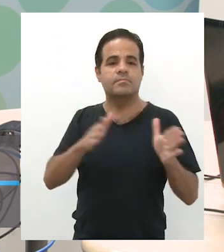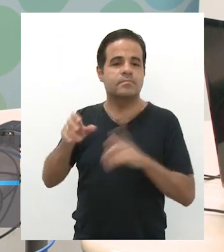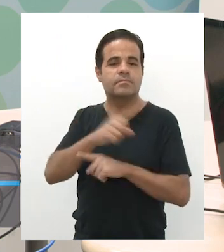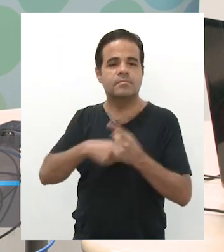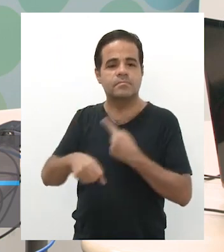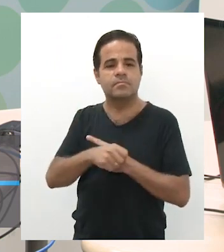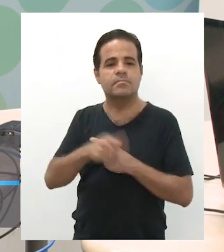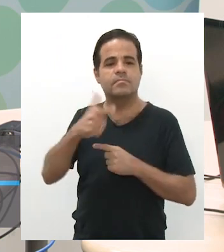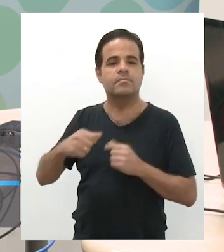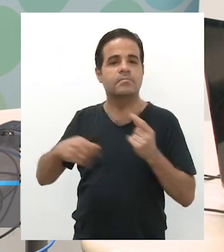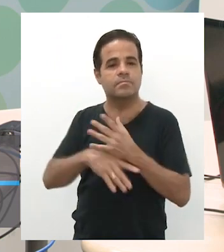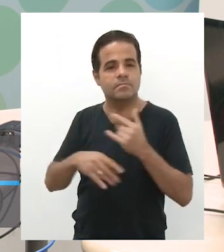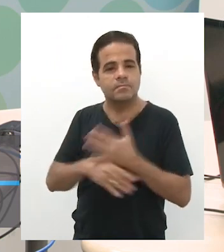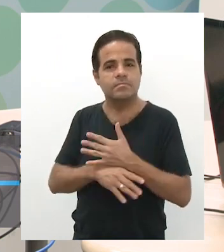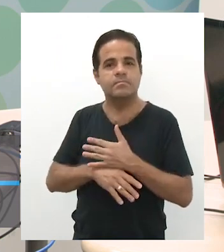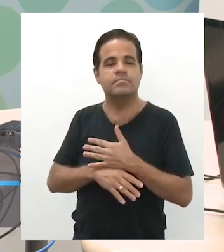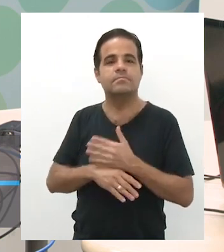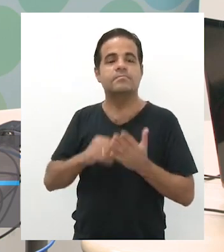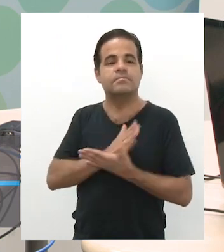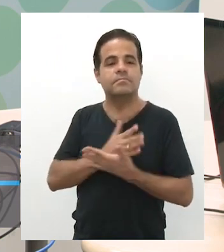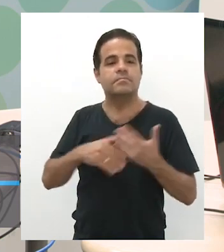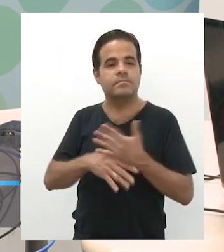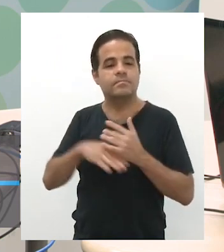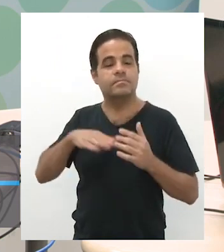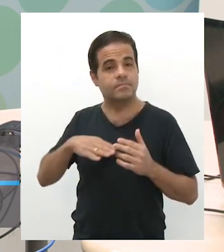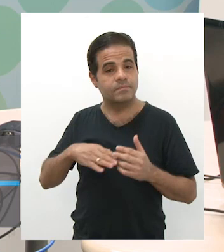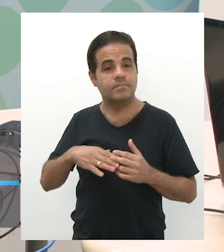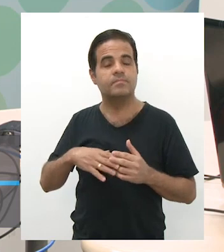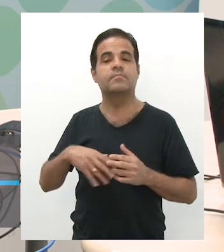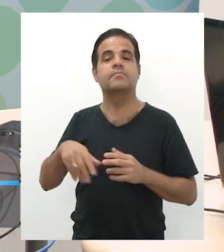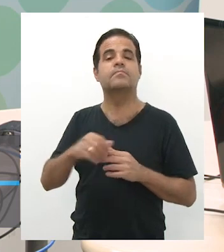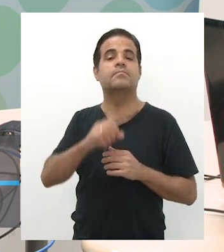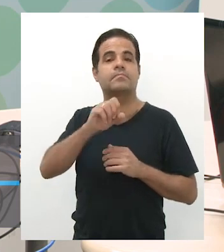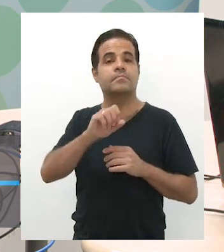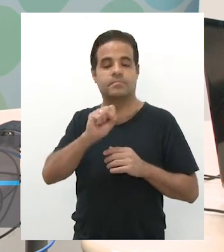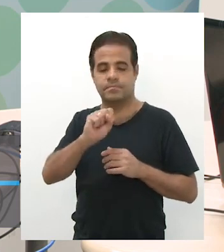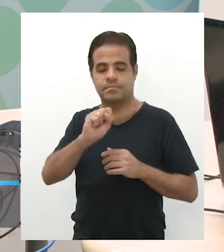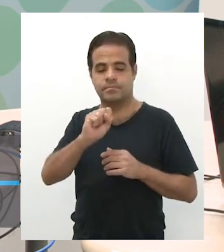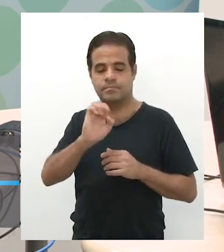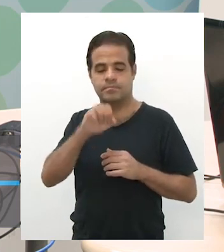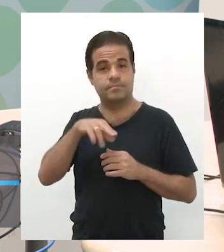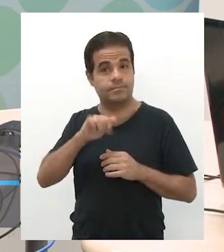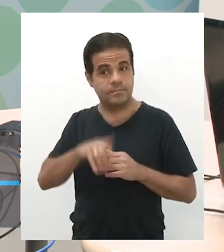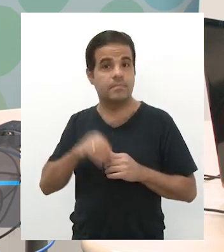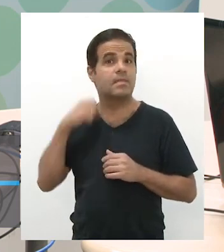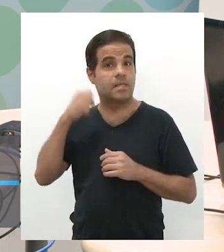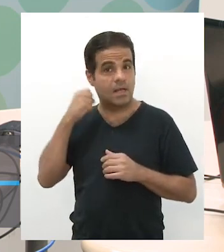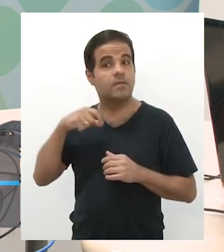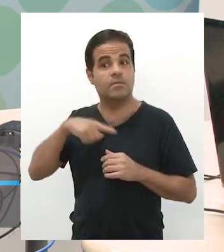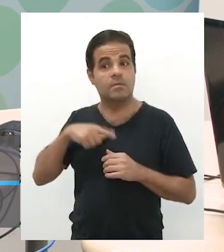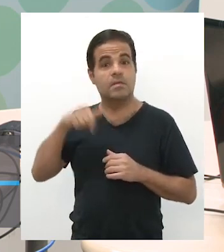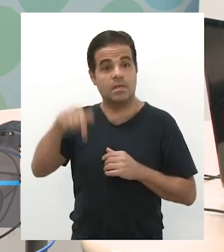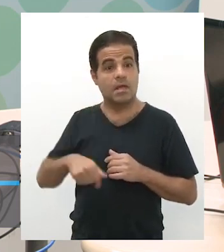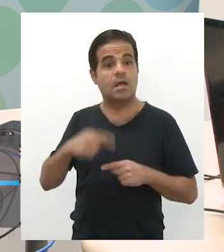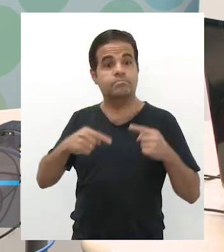em cidades, algumas instituições políticas como o Senado. Nós temos Senado aqui no nosso